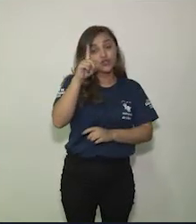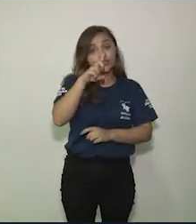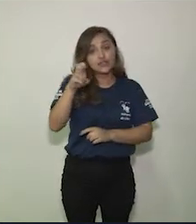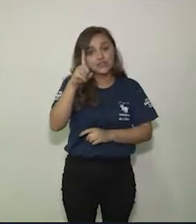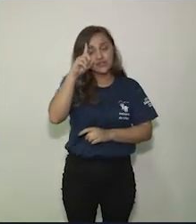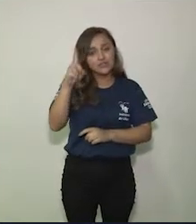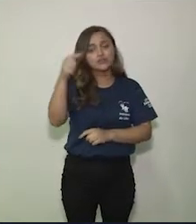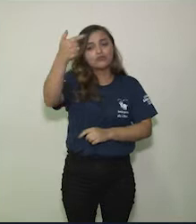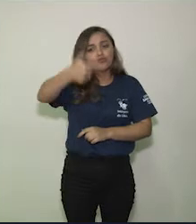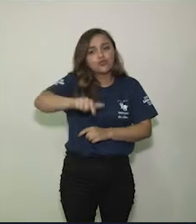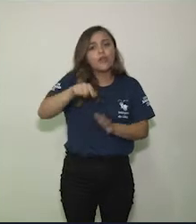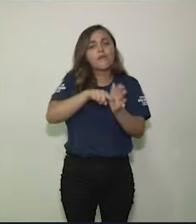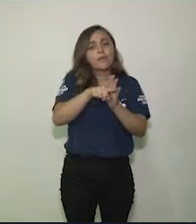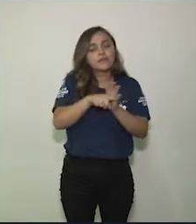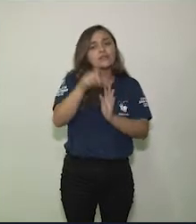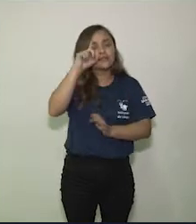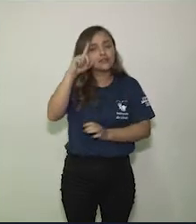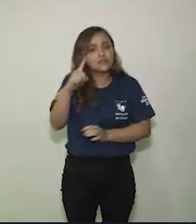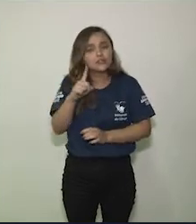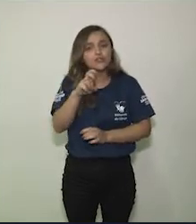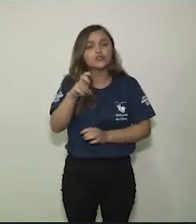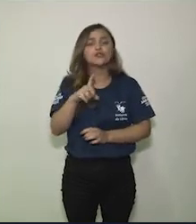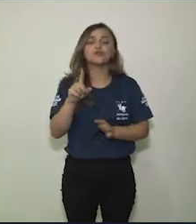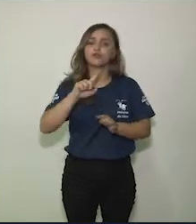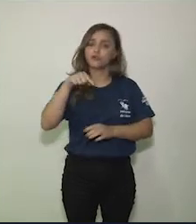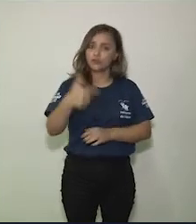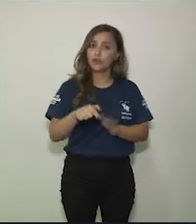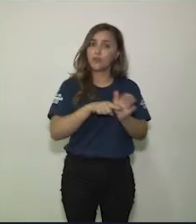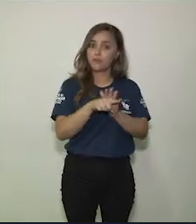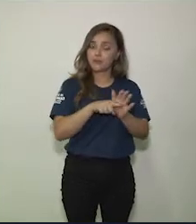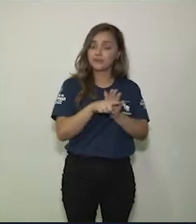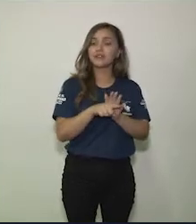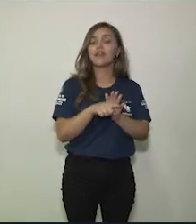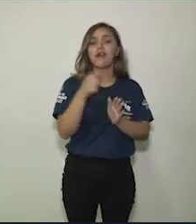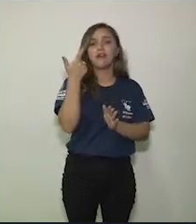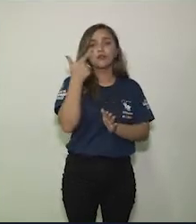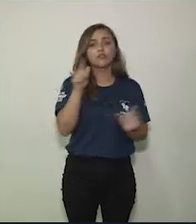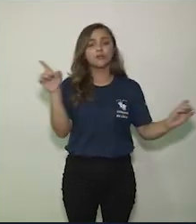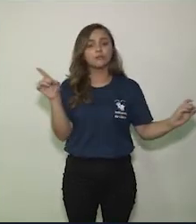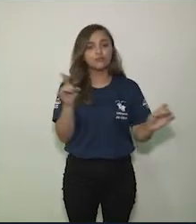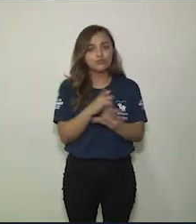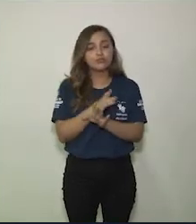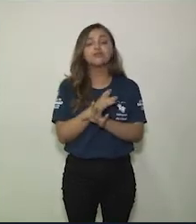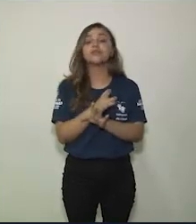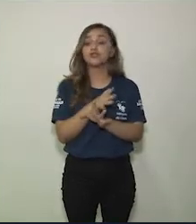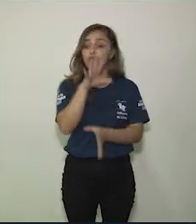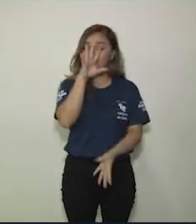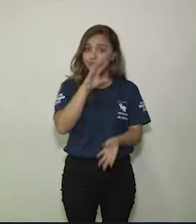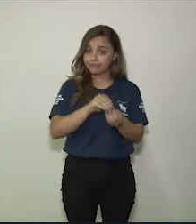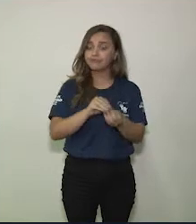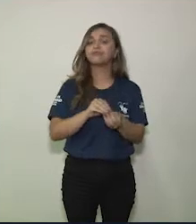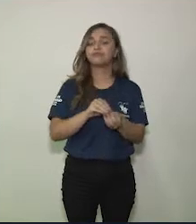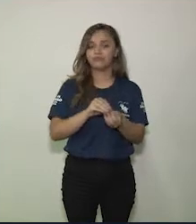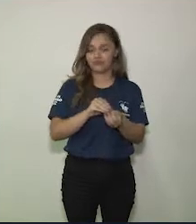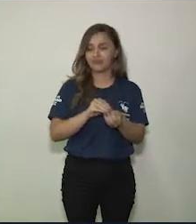a realidade e, ao fim de 9 etapas, nós teremos uma consolidação dos fatos